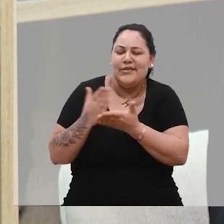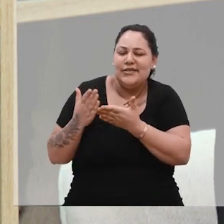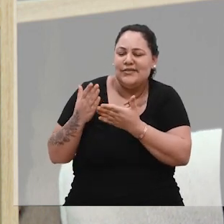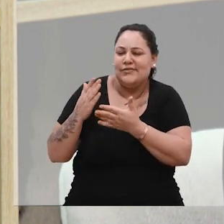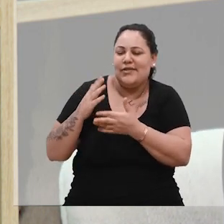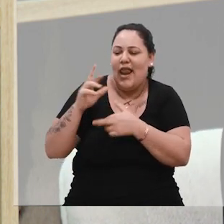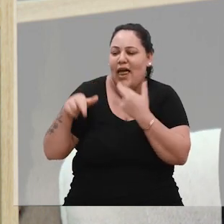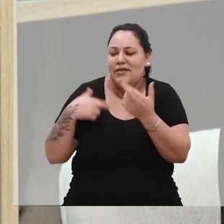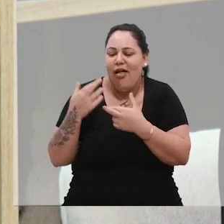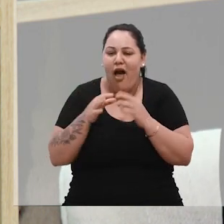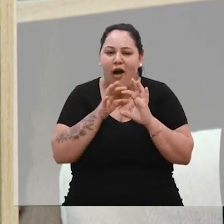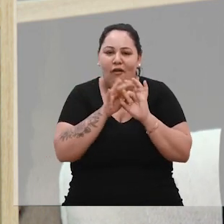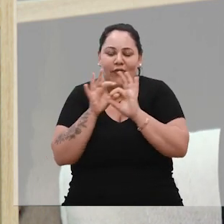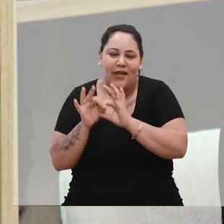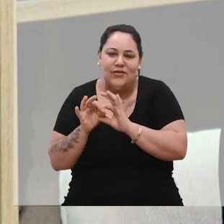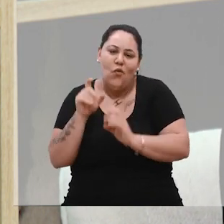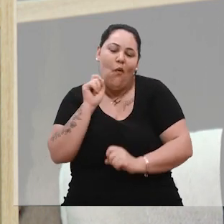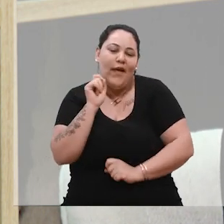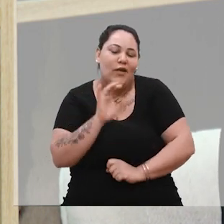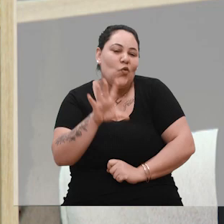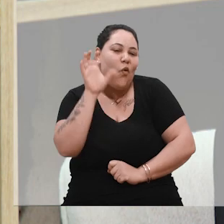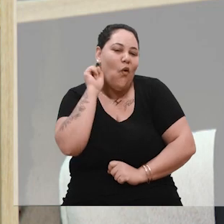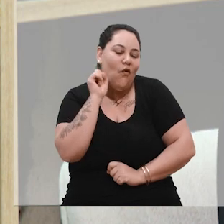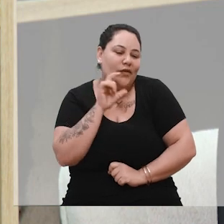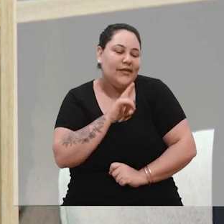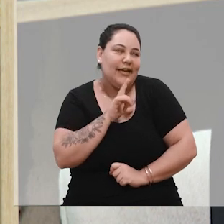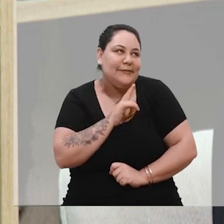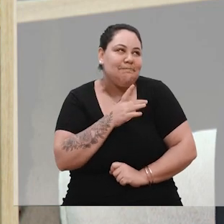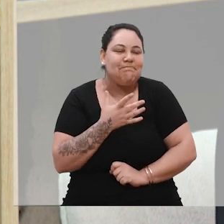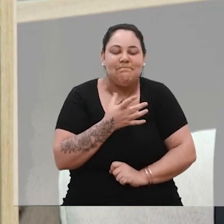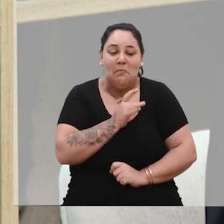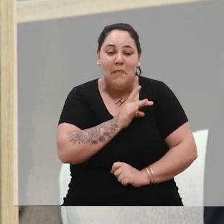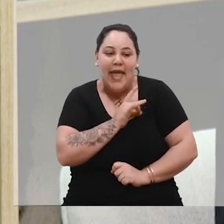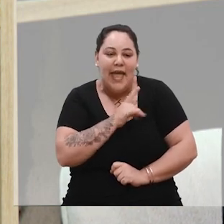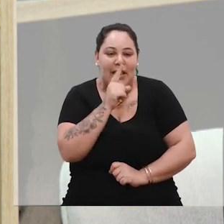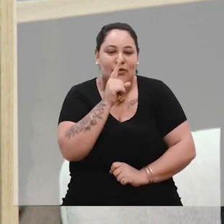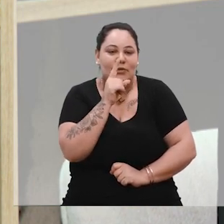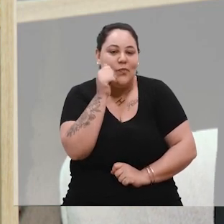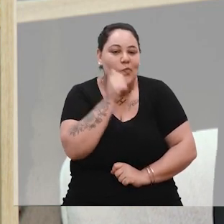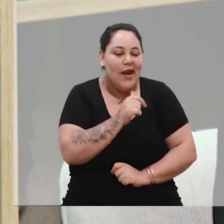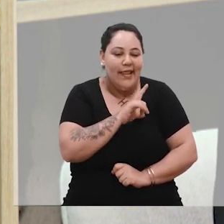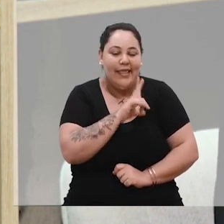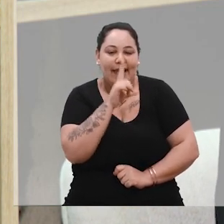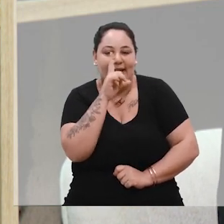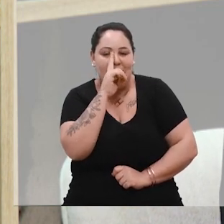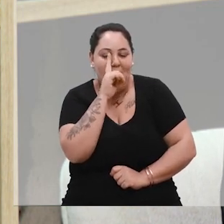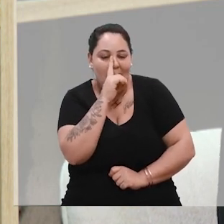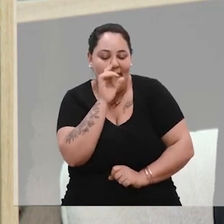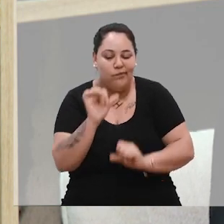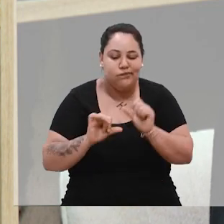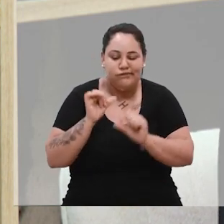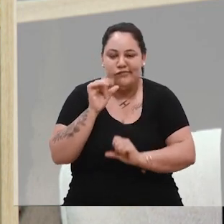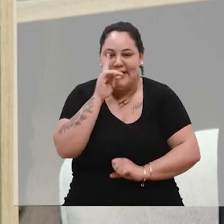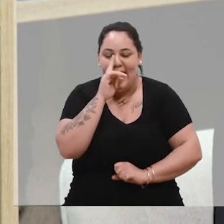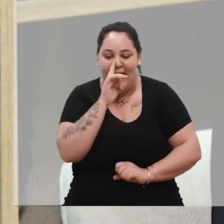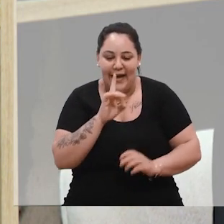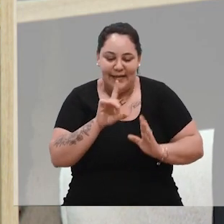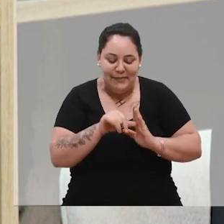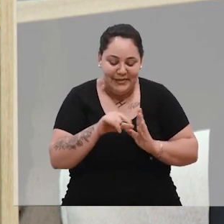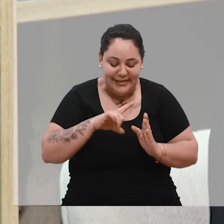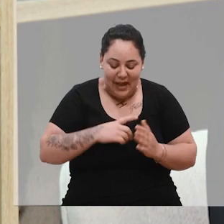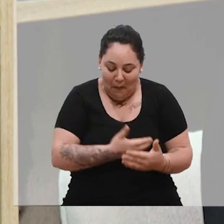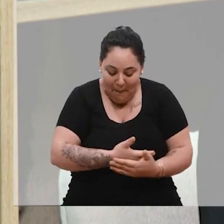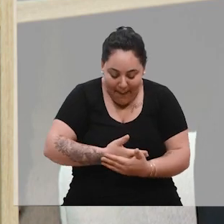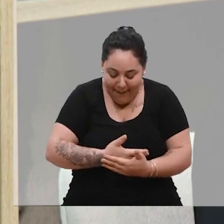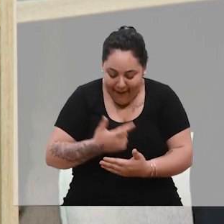desse medo que também muitas mulheres têm de ser mãe, aí vão adiando, mas aí depois, quando tem esse bebê no colo, descobrem